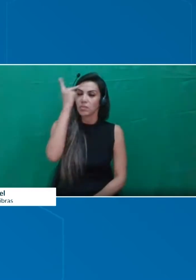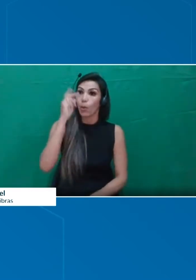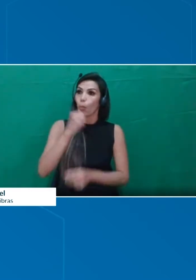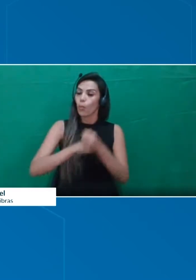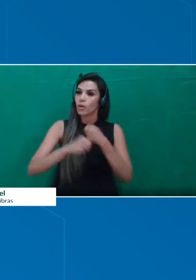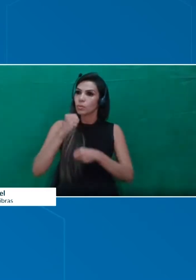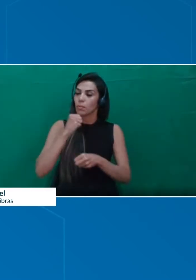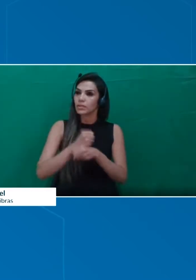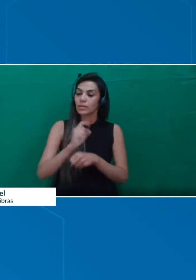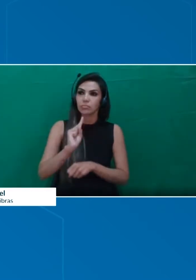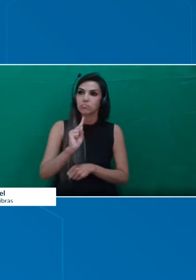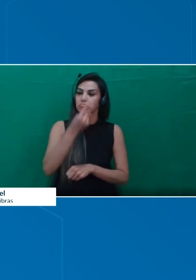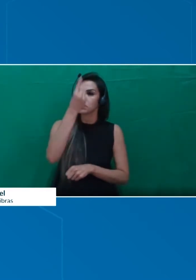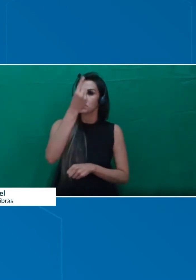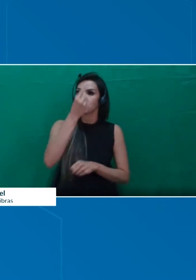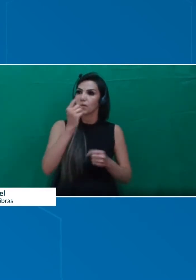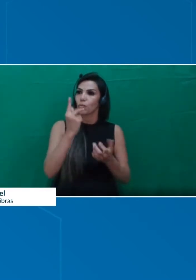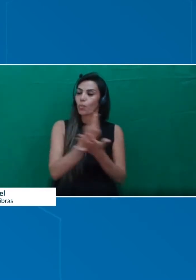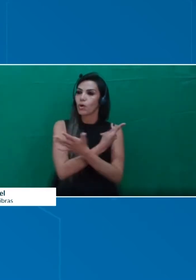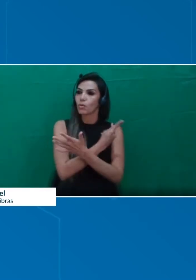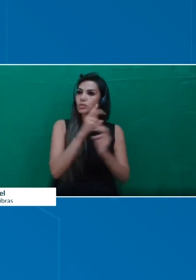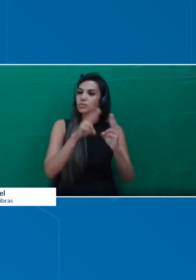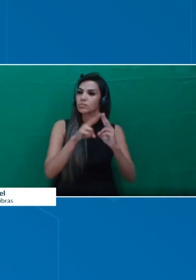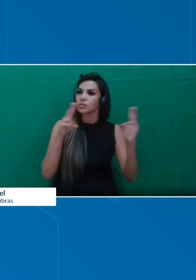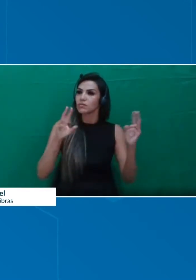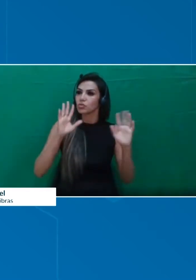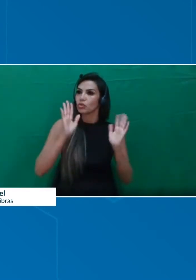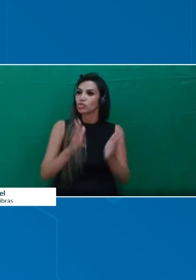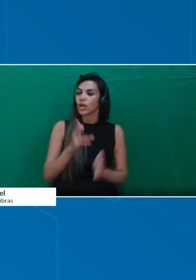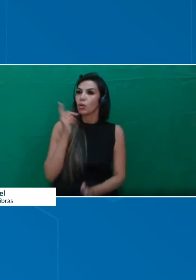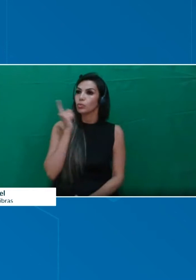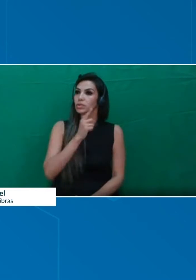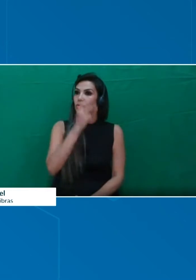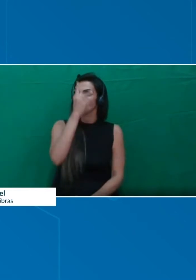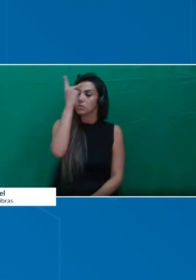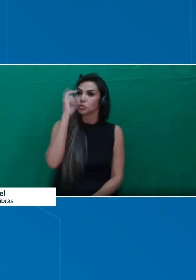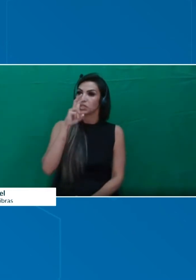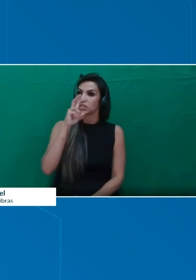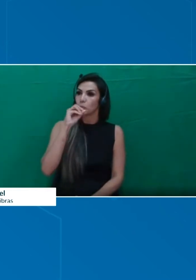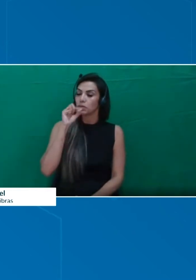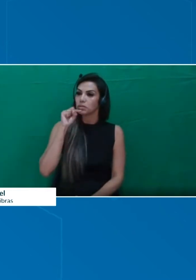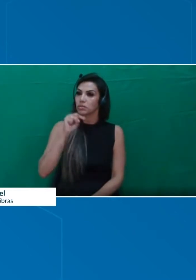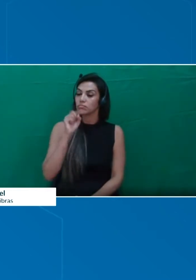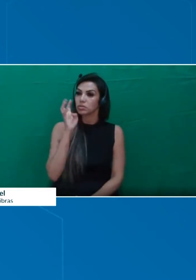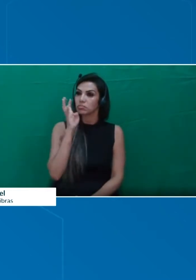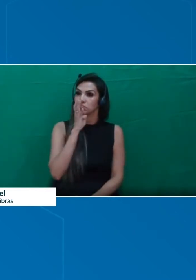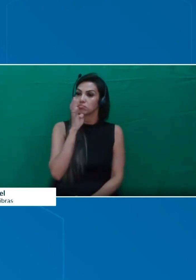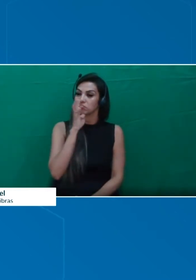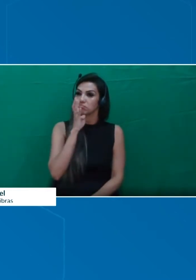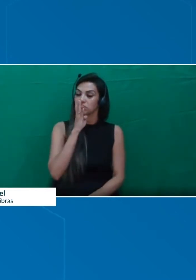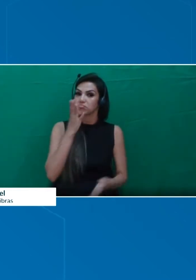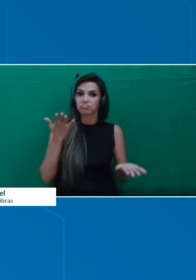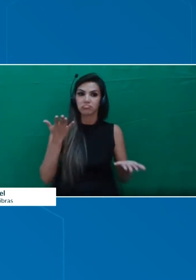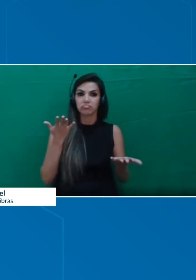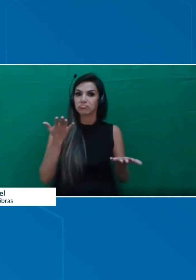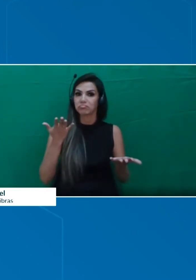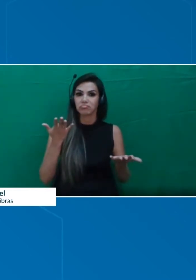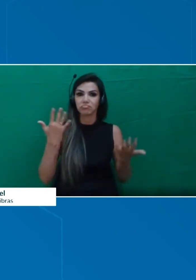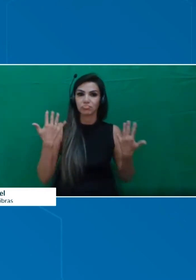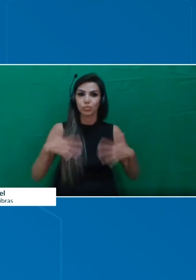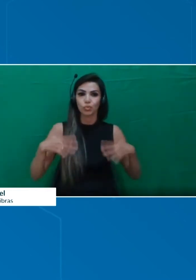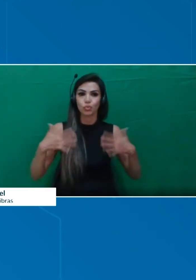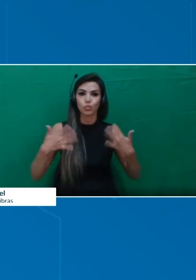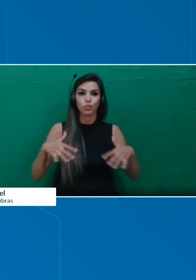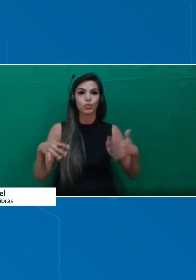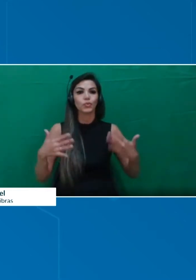passado, e esse ano eu ouvi dizer aí que esse número vai mudar de escala, vai aumentar um dígito, né, já vai para casa